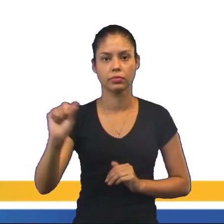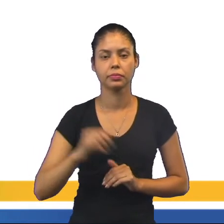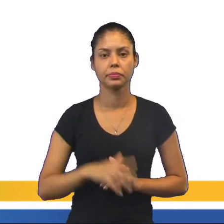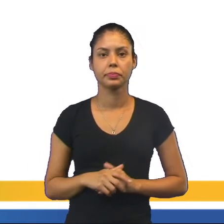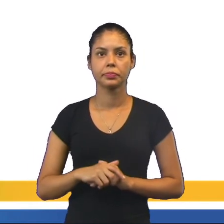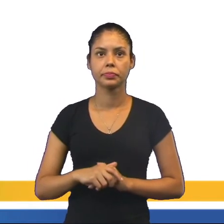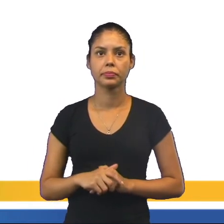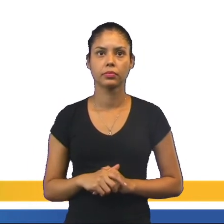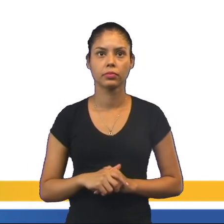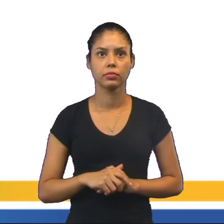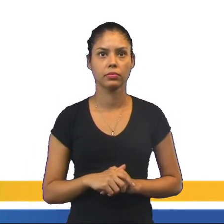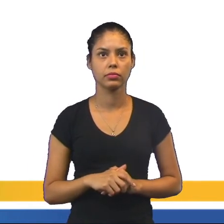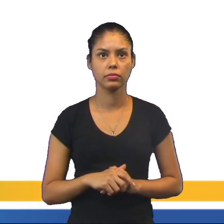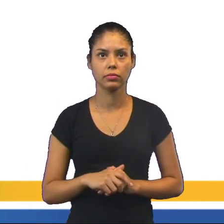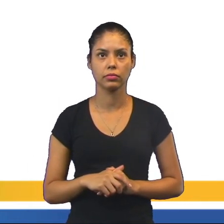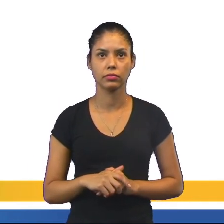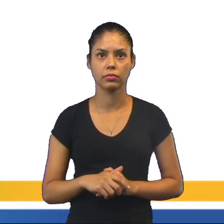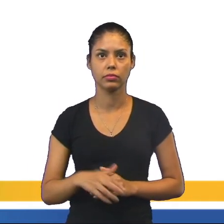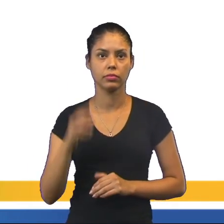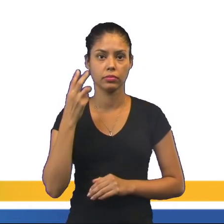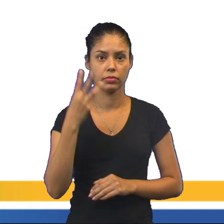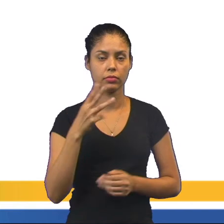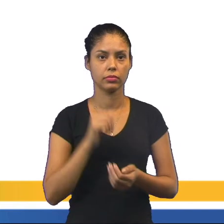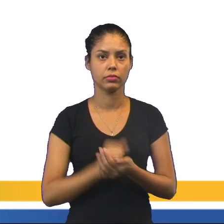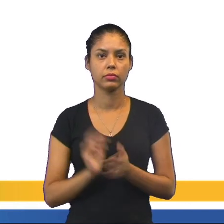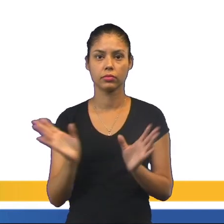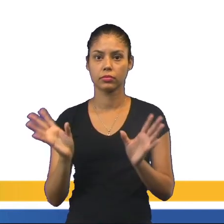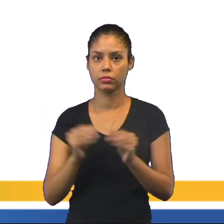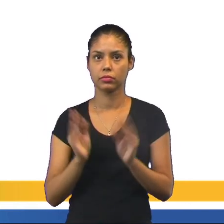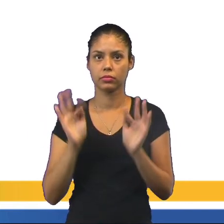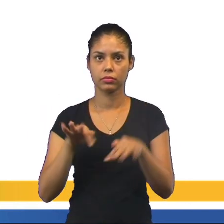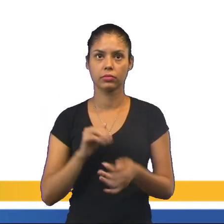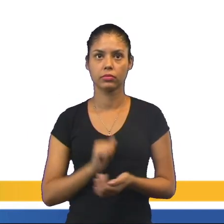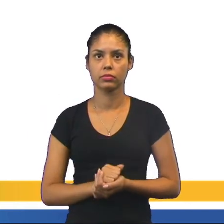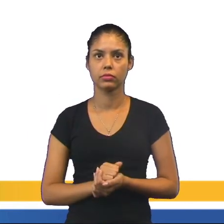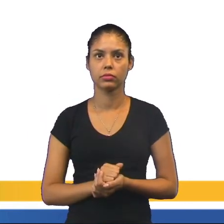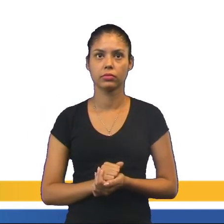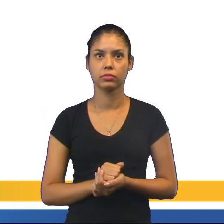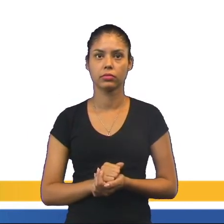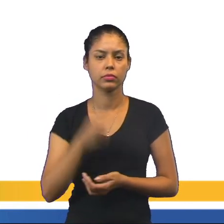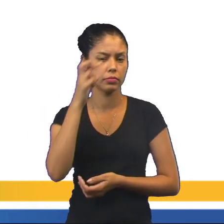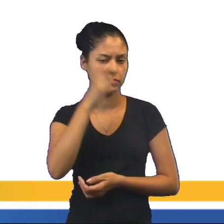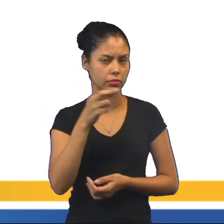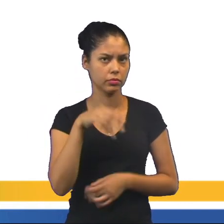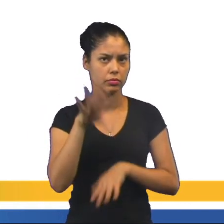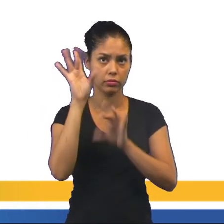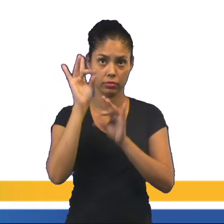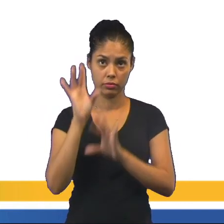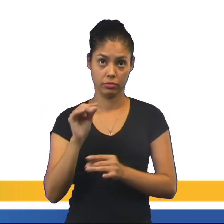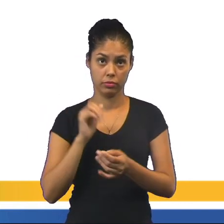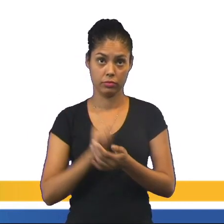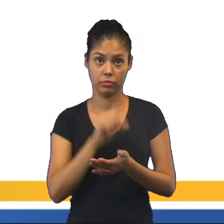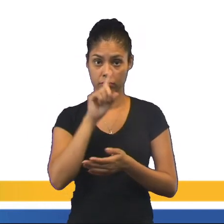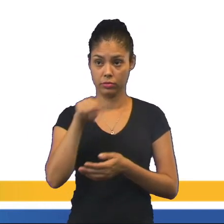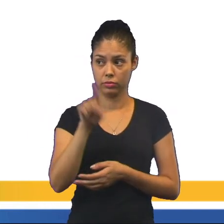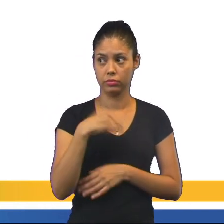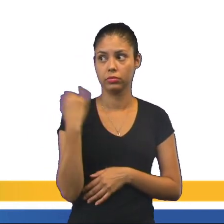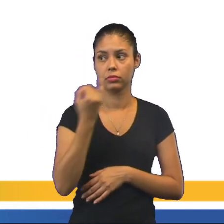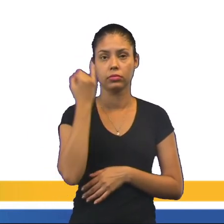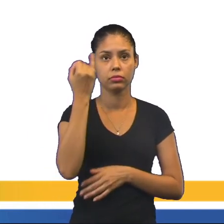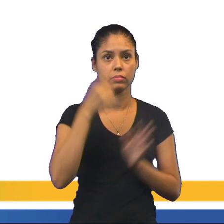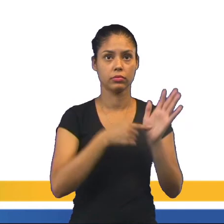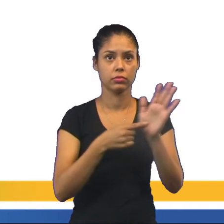sair. E na 3, para a gente fechar, nós temos aí, analise as alternativas e marque aquela